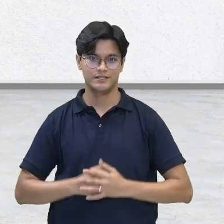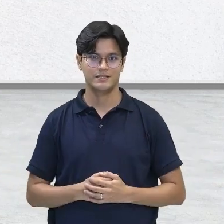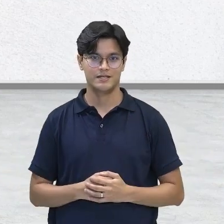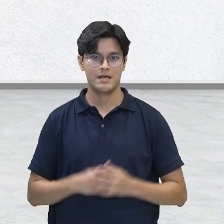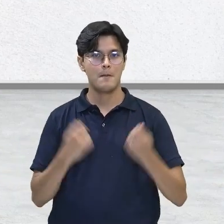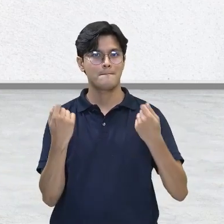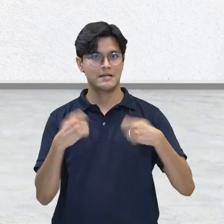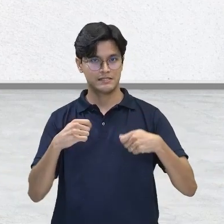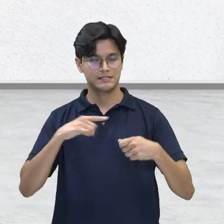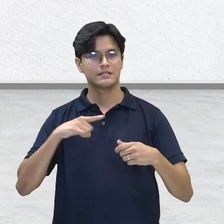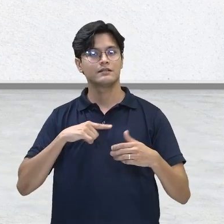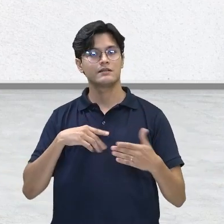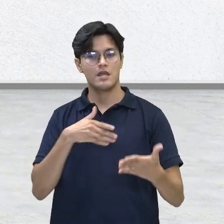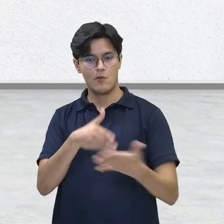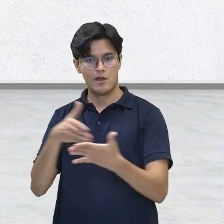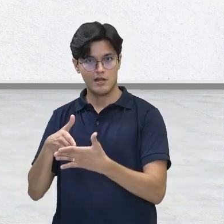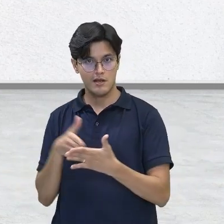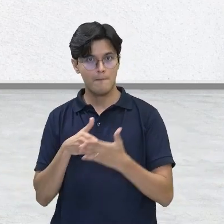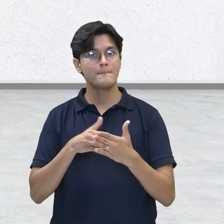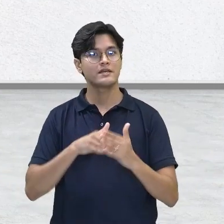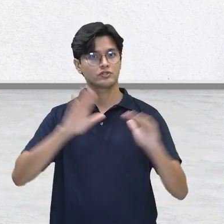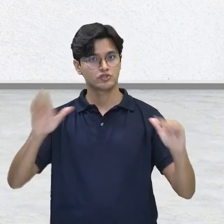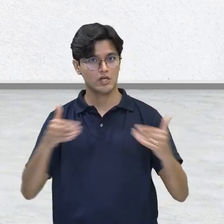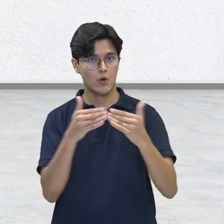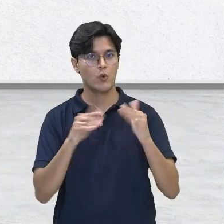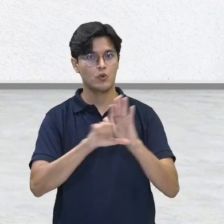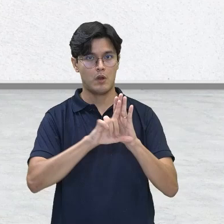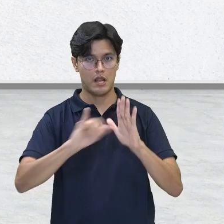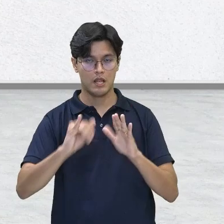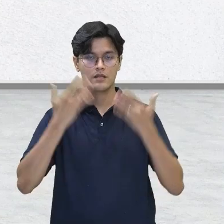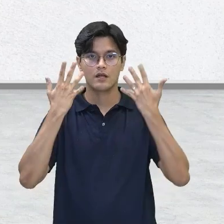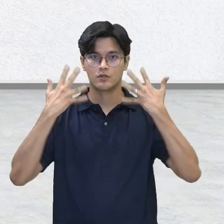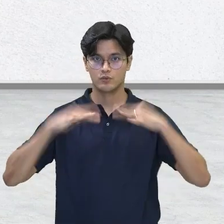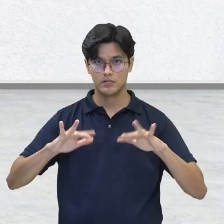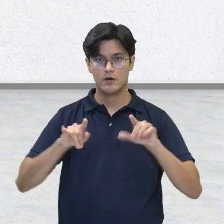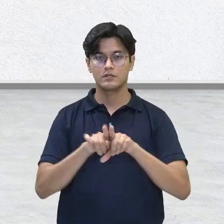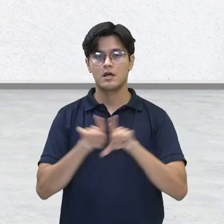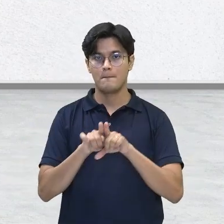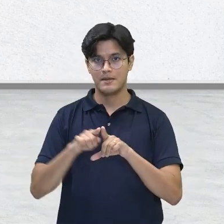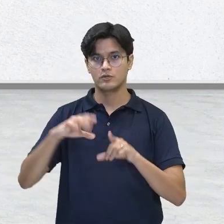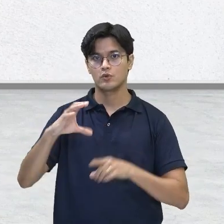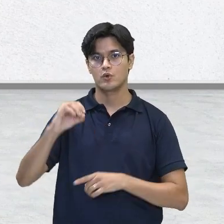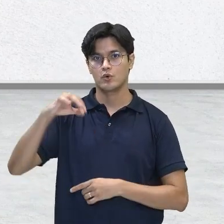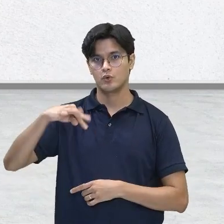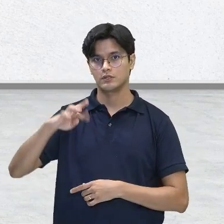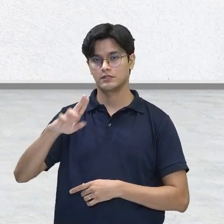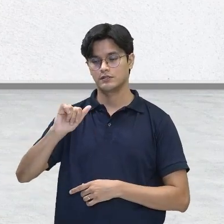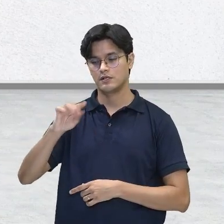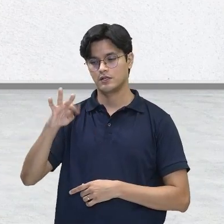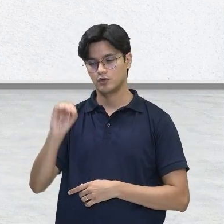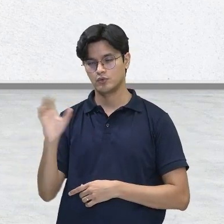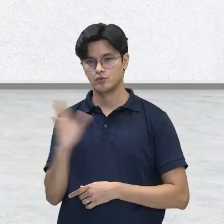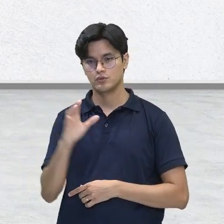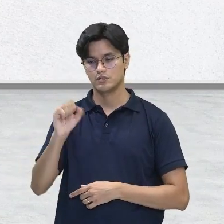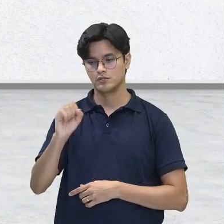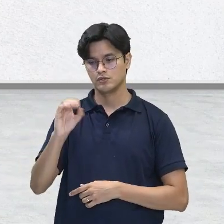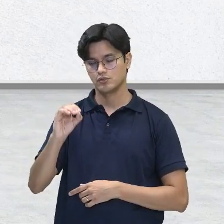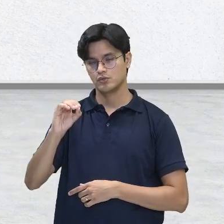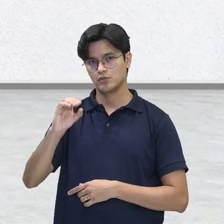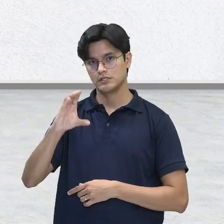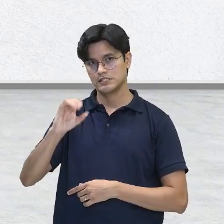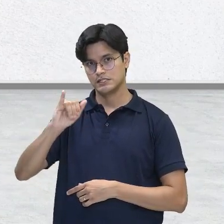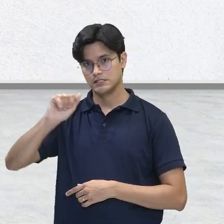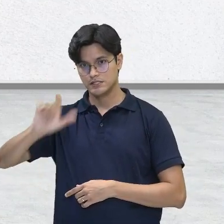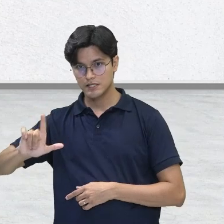dentro dos limites da lei natural e do contrato social. E Rousseau diz o seguinte: a verdadeira liberdade só